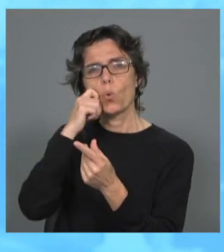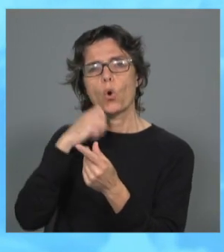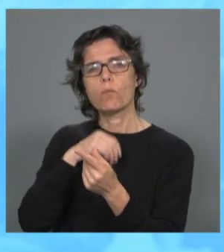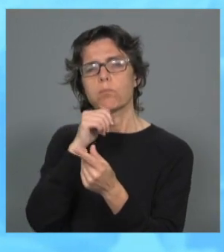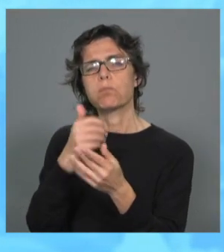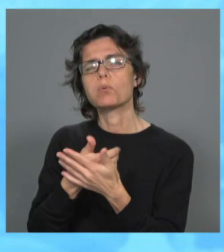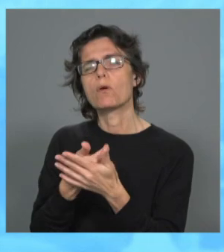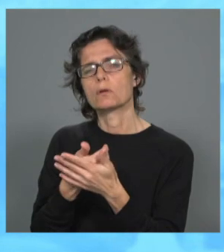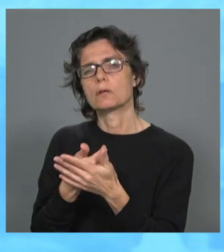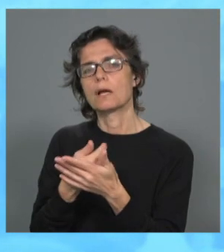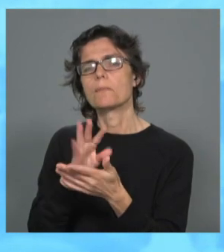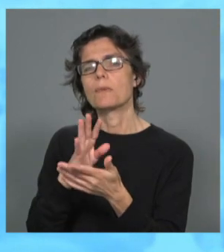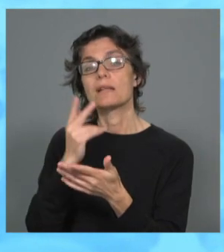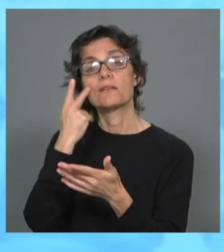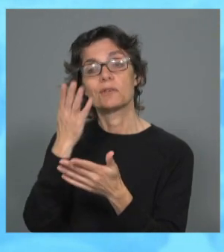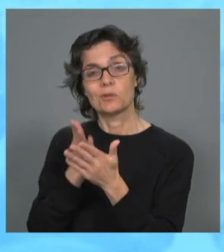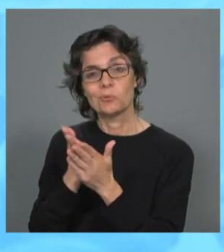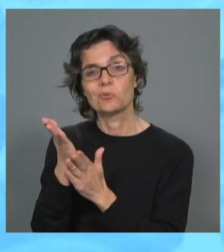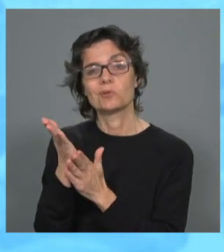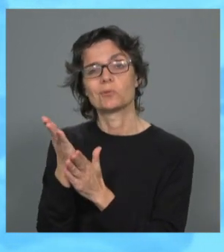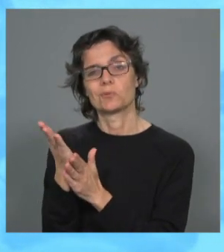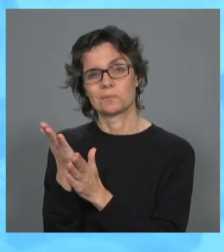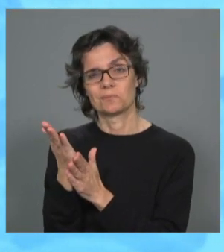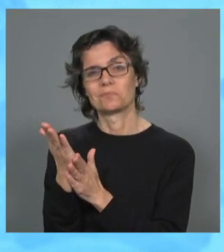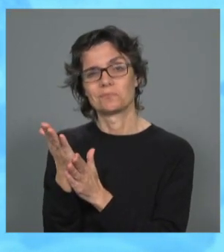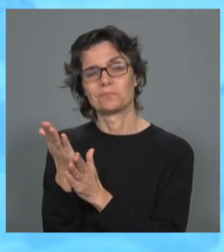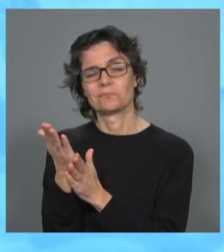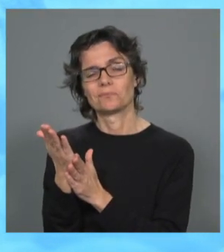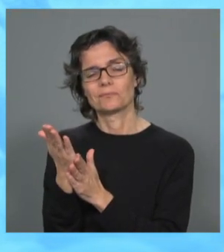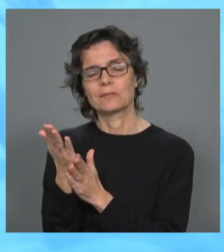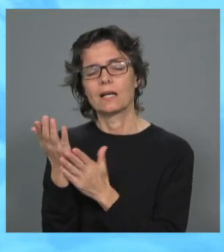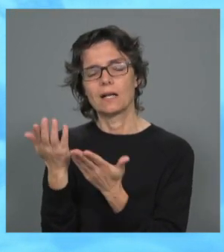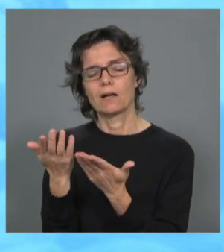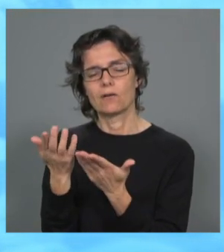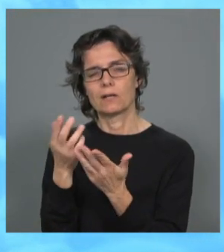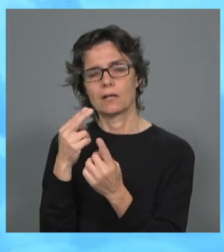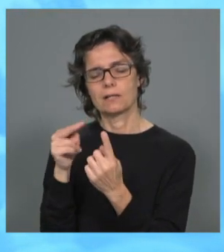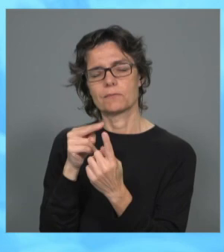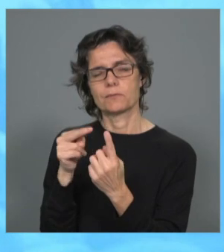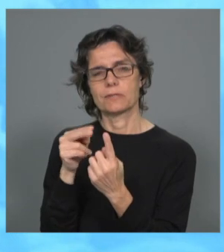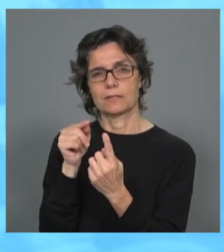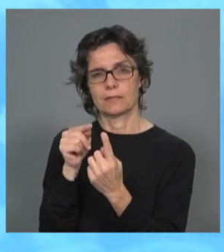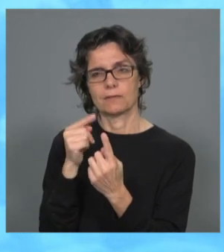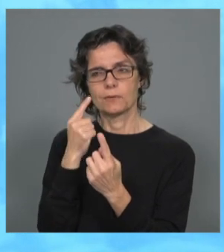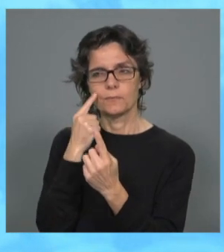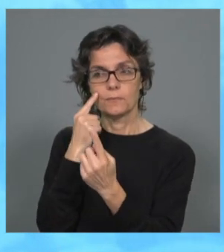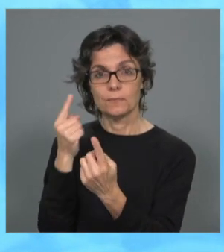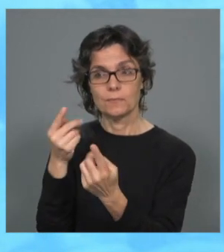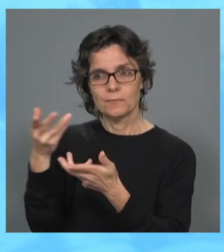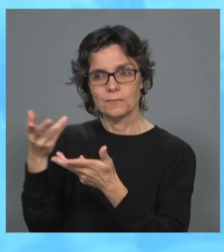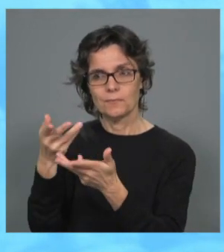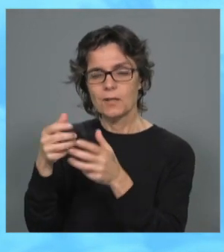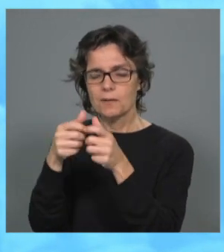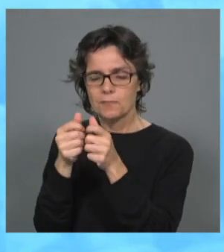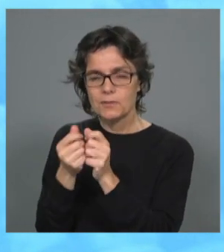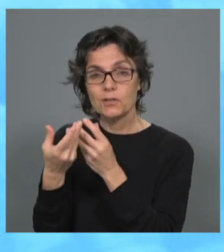Nós sabemos que a vida continua. E apresentar esta perspectiva, ir lembrando, às vezes à pessoa, arrasar um bocadinho,